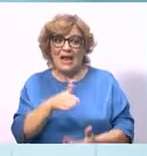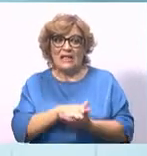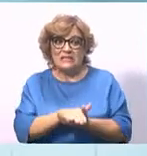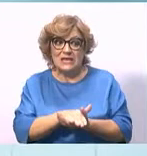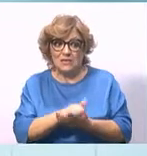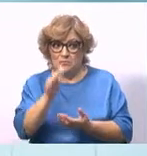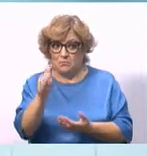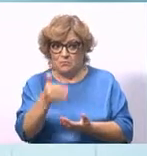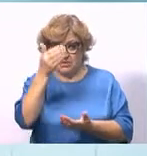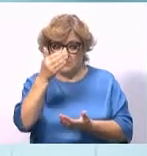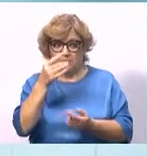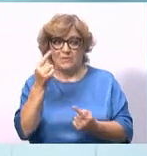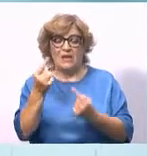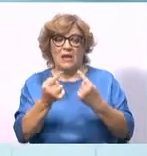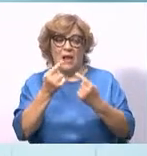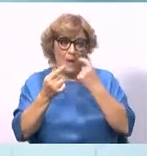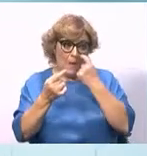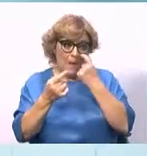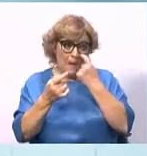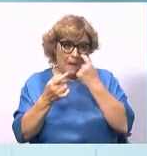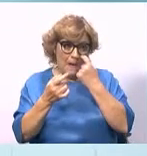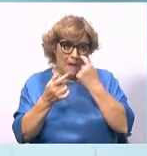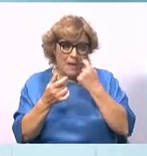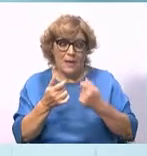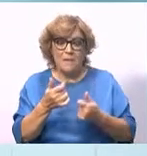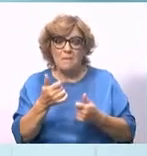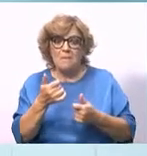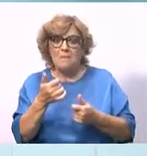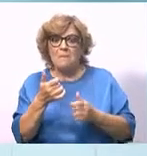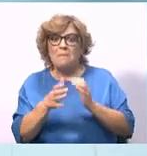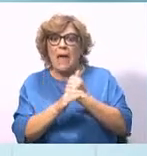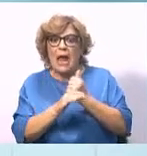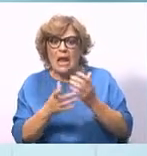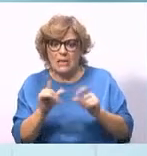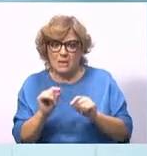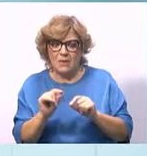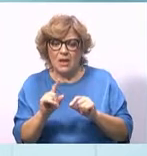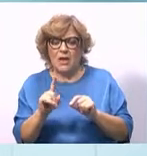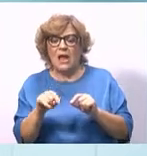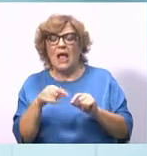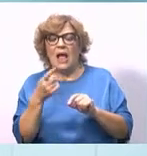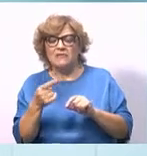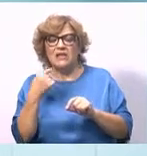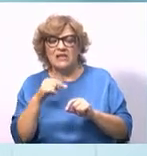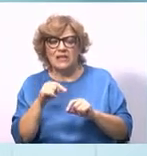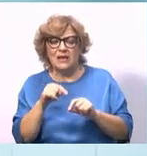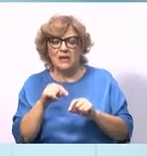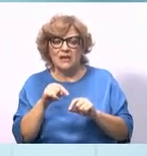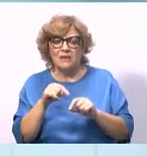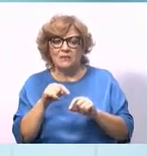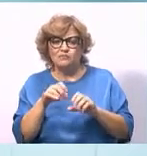usamos, algumas das vezes também as meias que nós usamos e muitas das vezes também deformações próprias